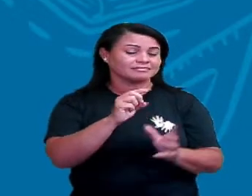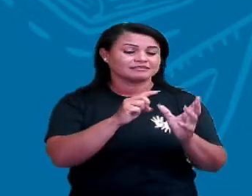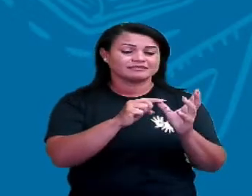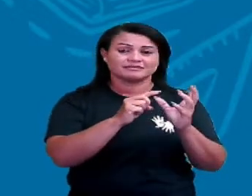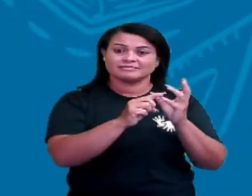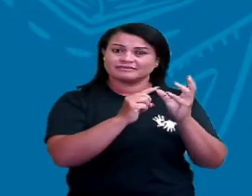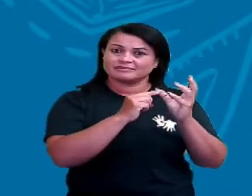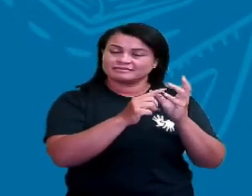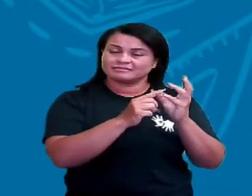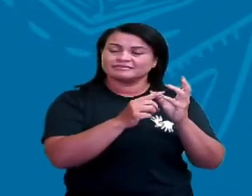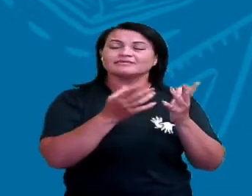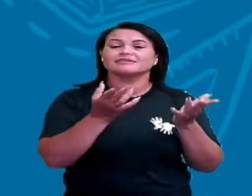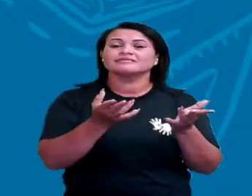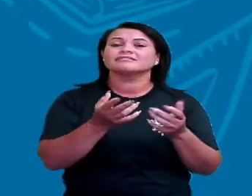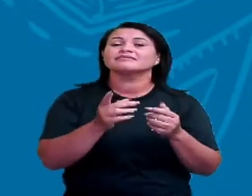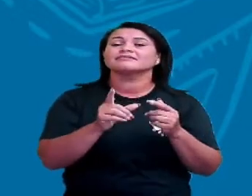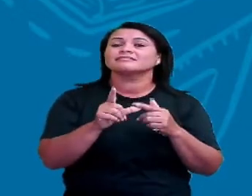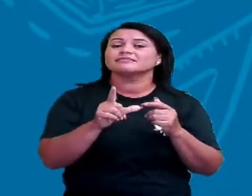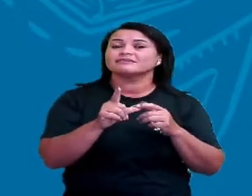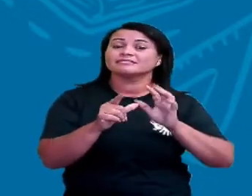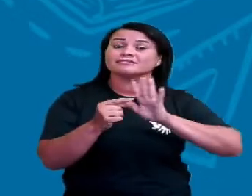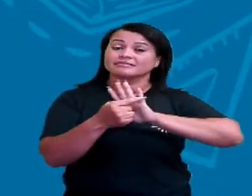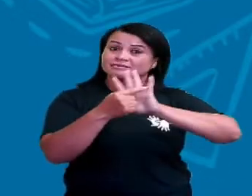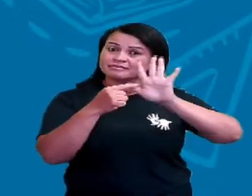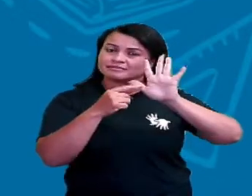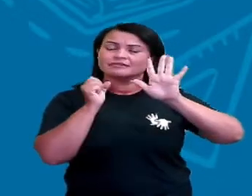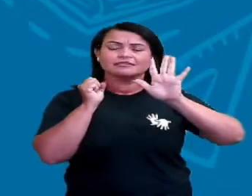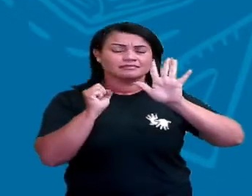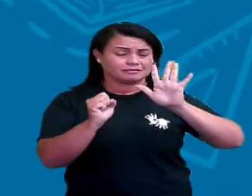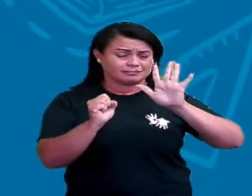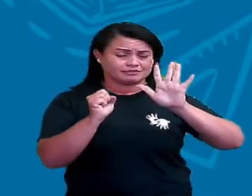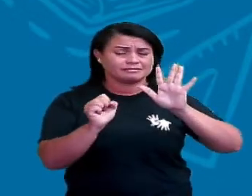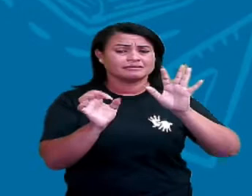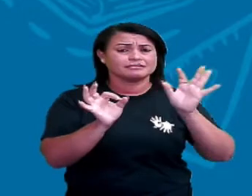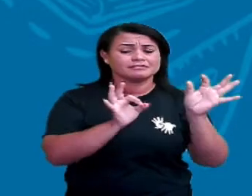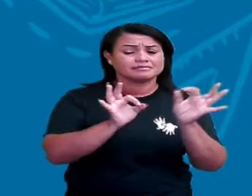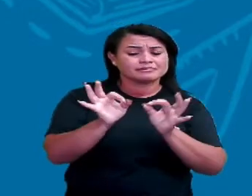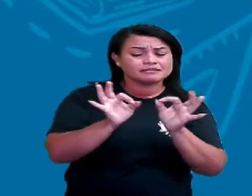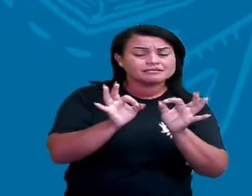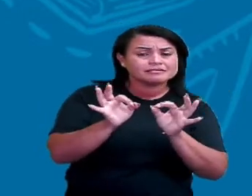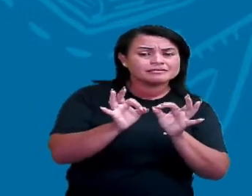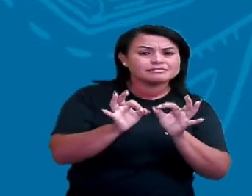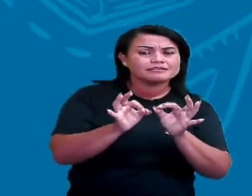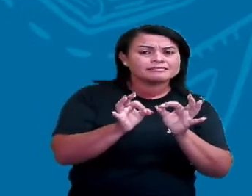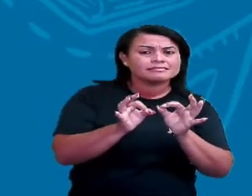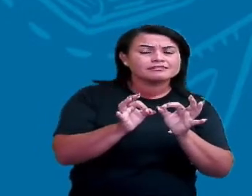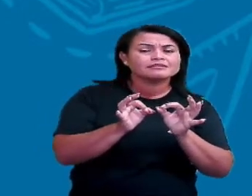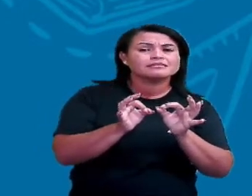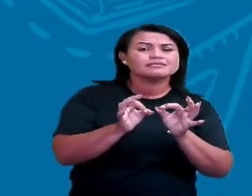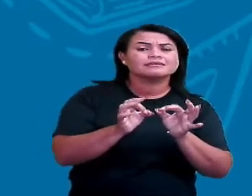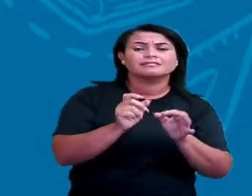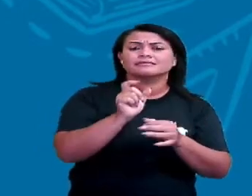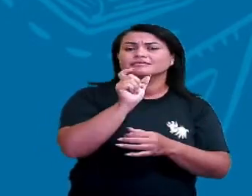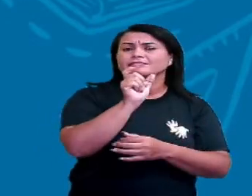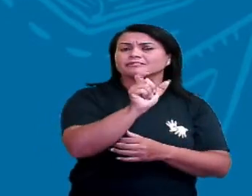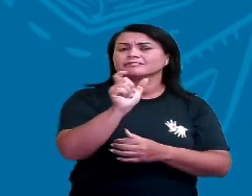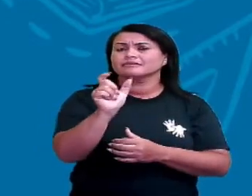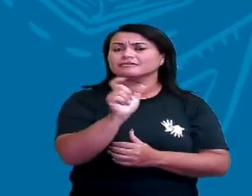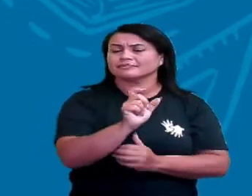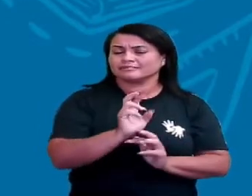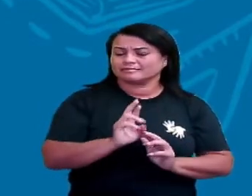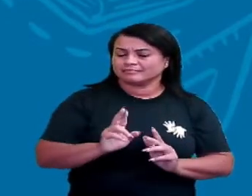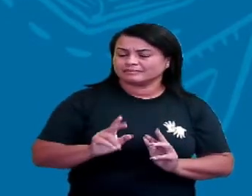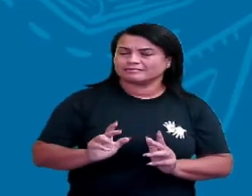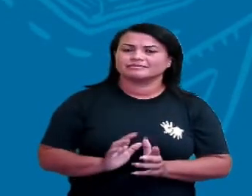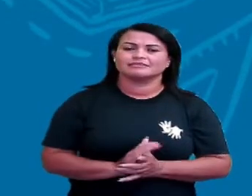U. Com elas, nós podemos formar, né, ajudar a formar várias palavras.